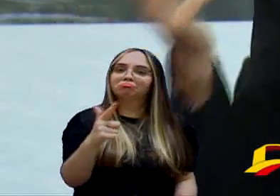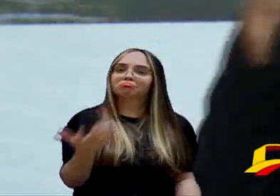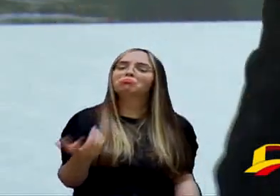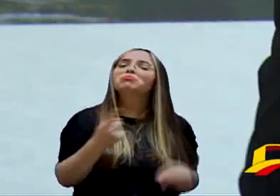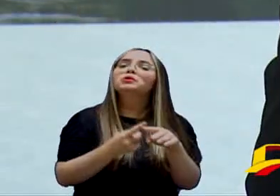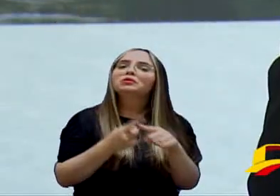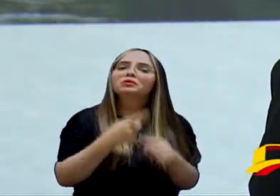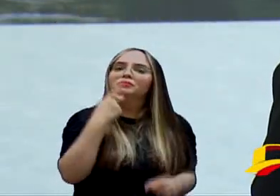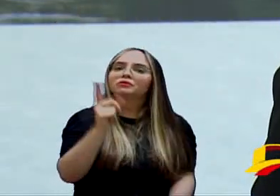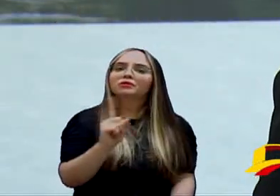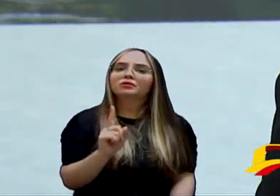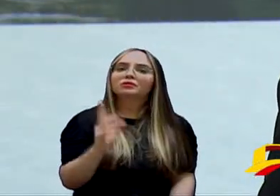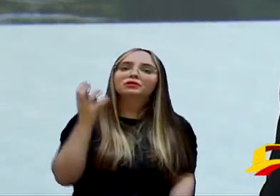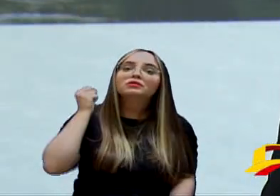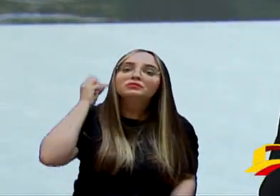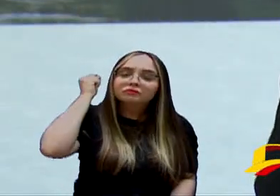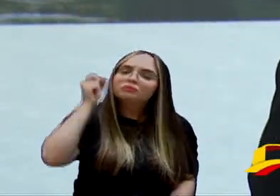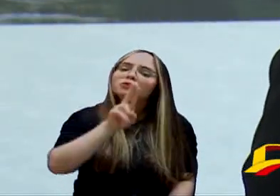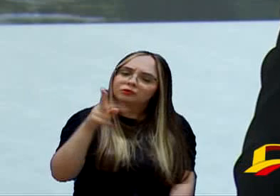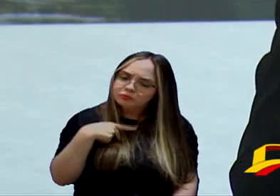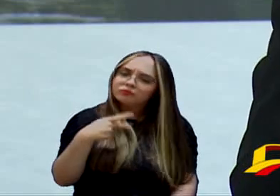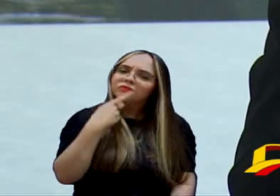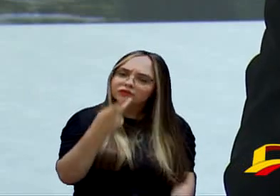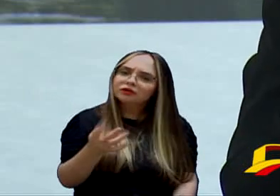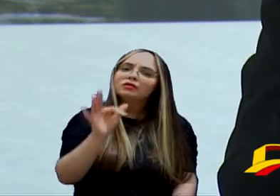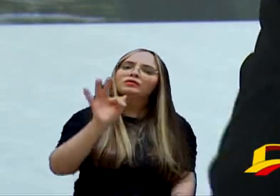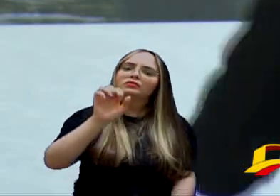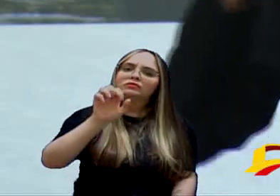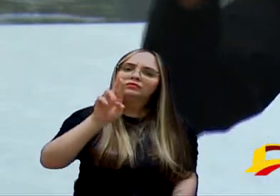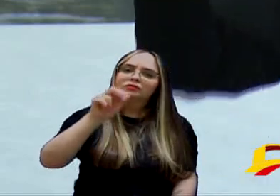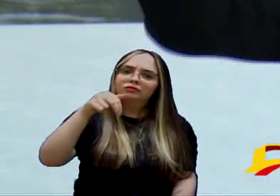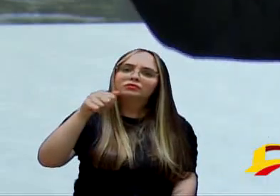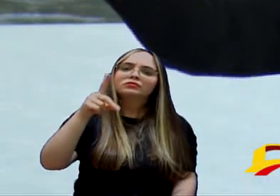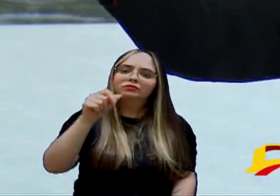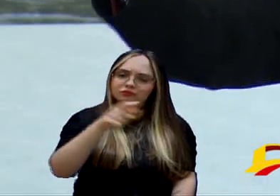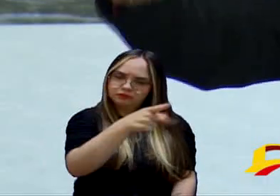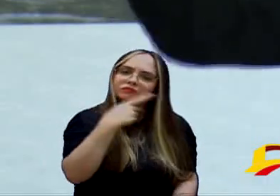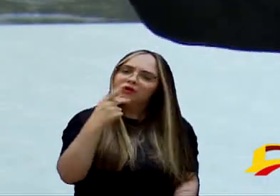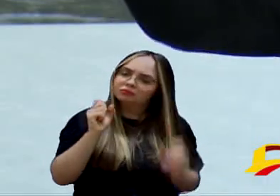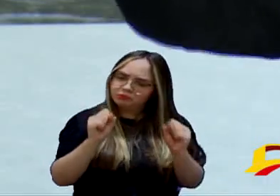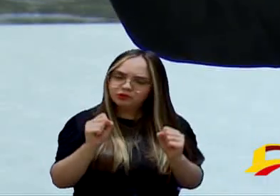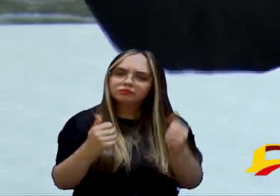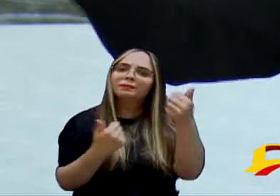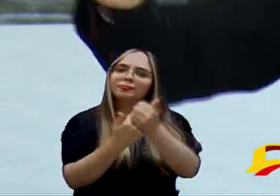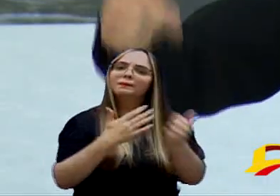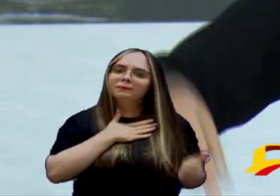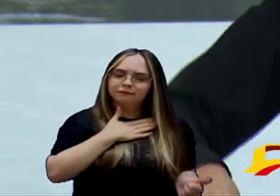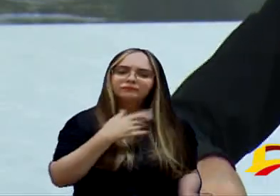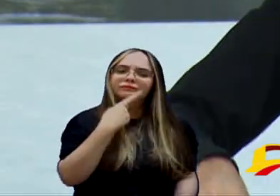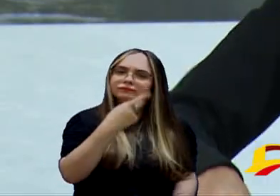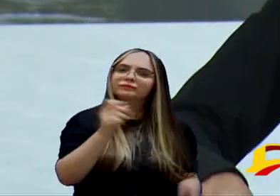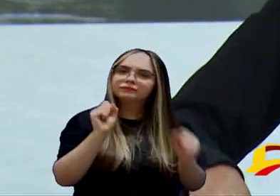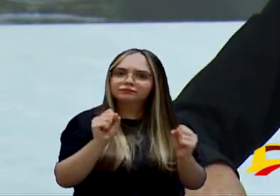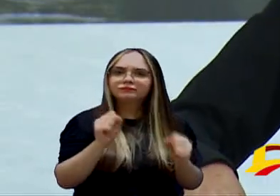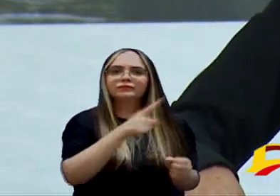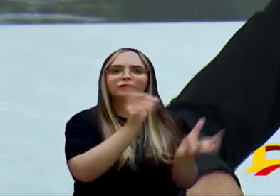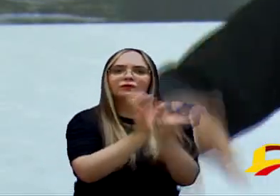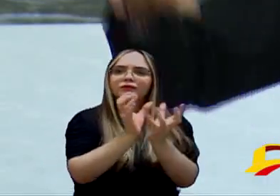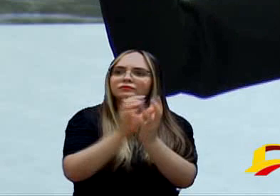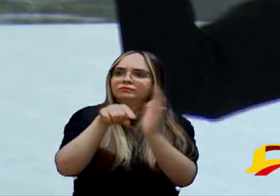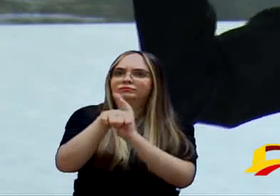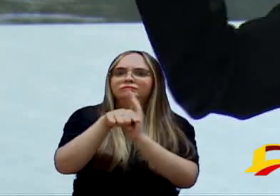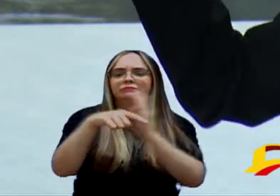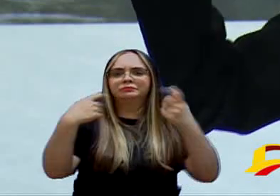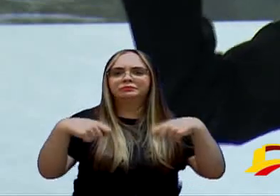é vereadora manda assessora da vereadora Fernanda que o senhor perseguiu montou uma comissão aqui para investigar